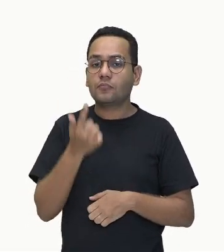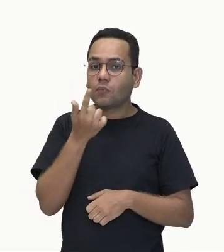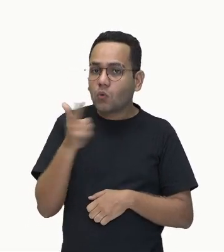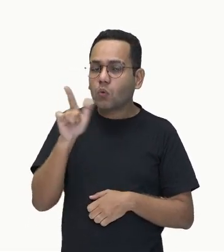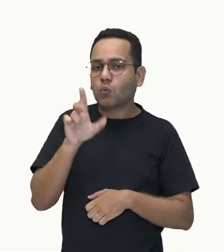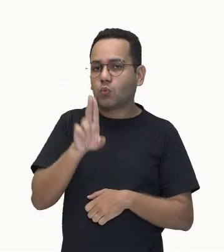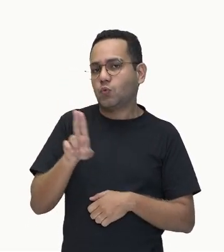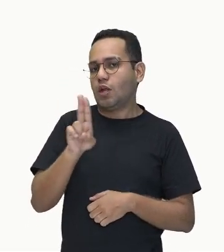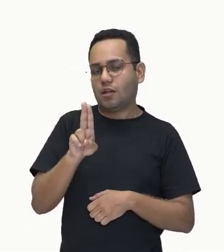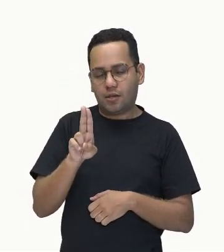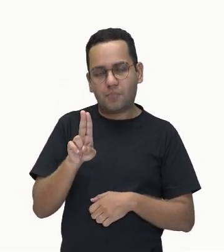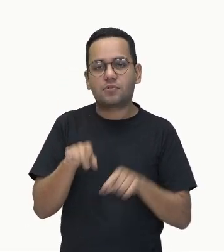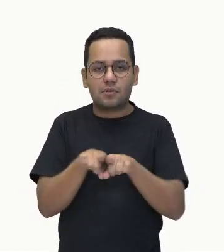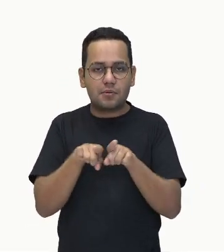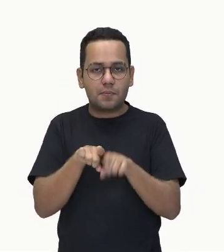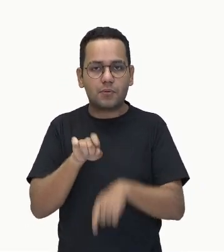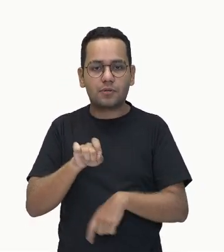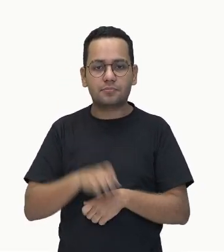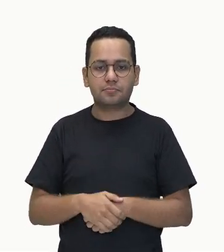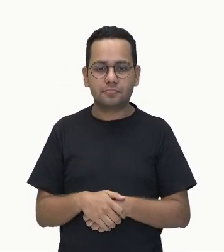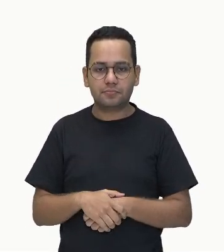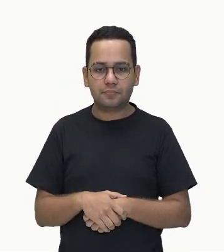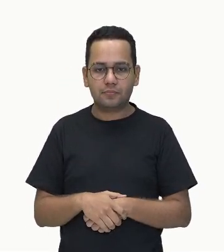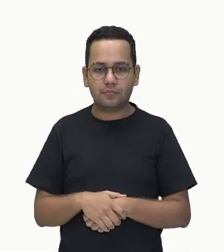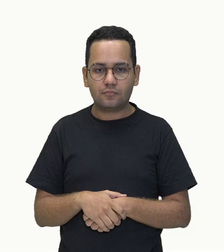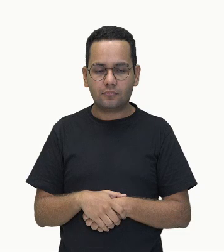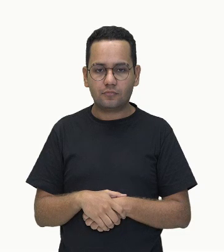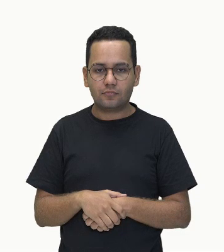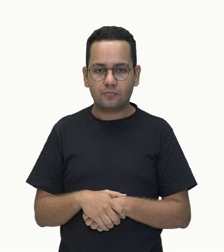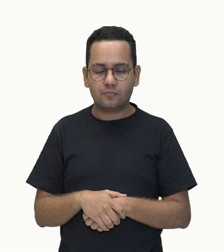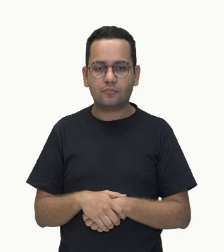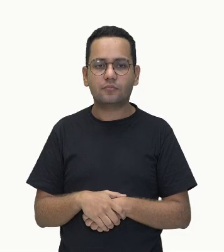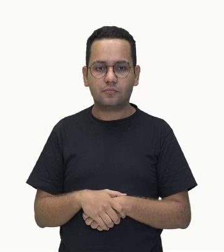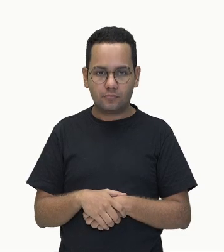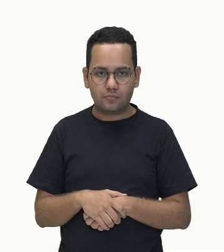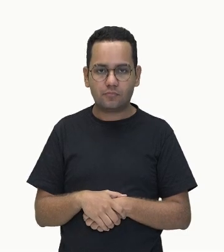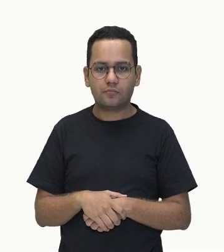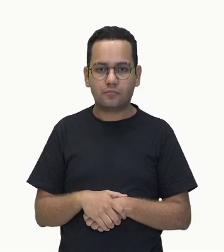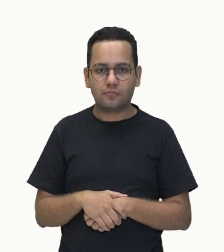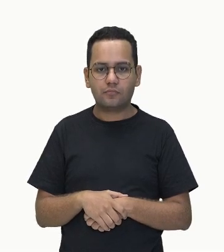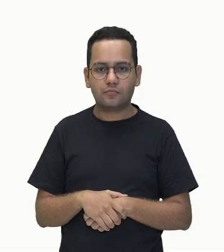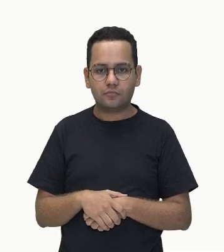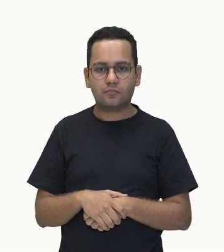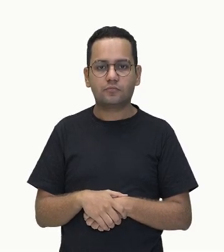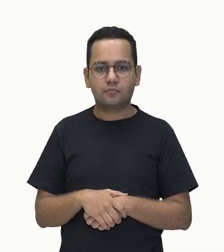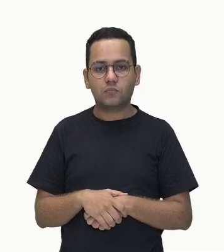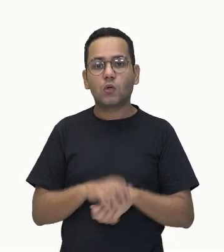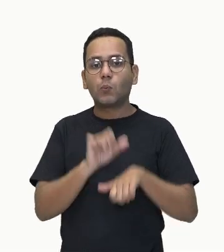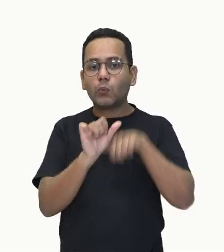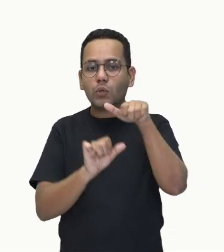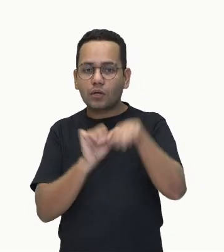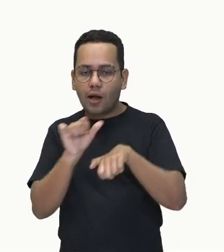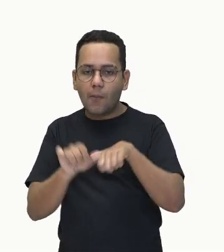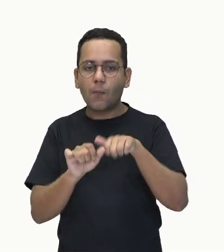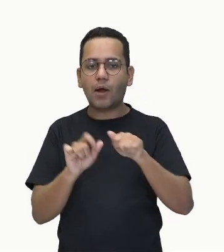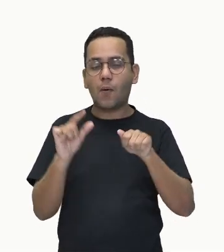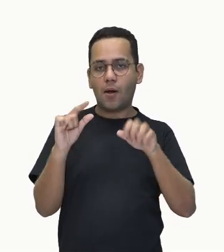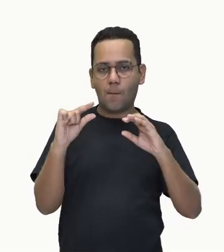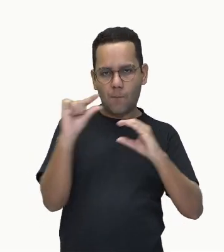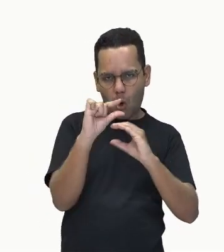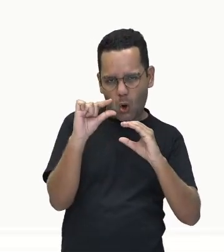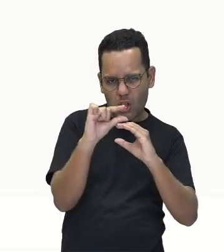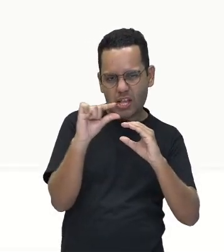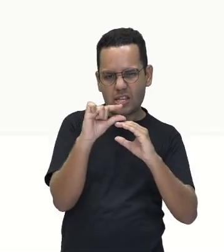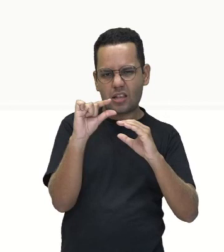é para transformar uma potencia numa radiação e vice-versa tá